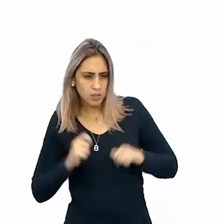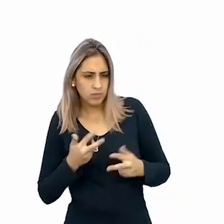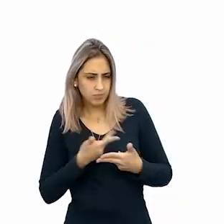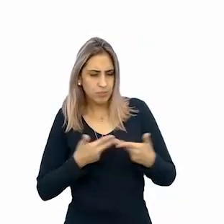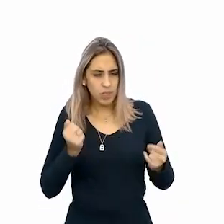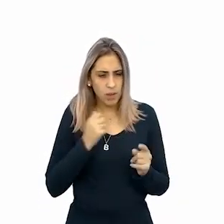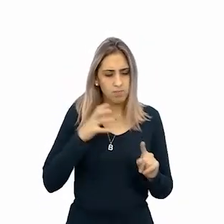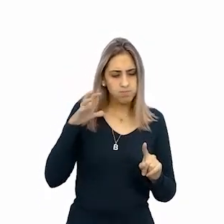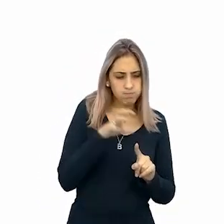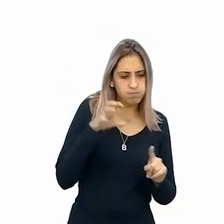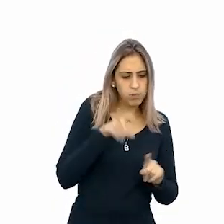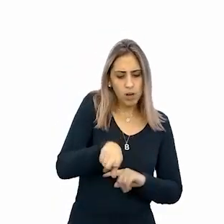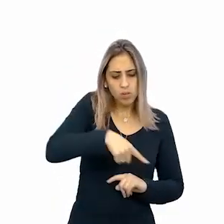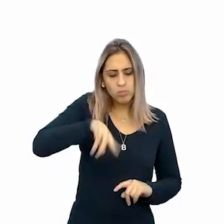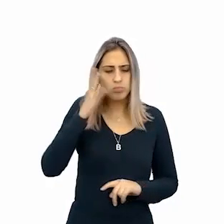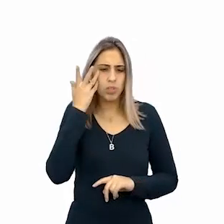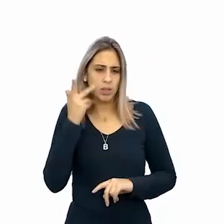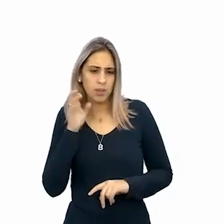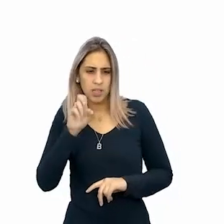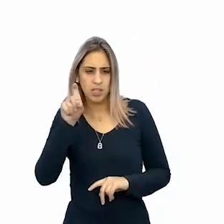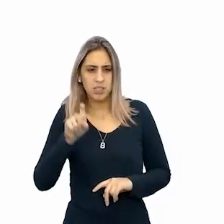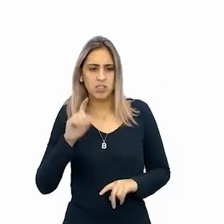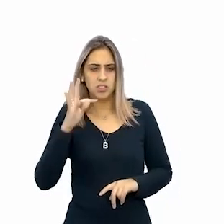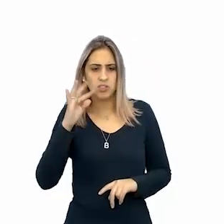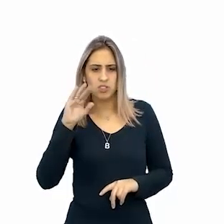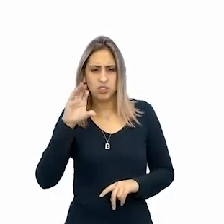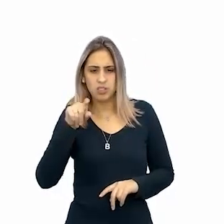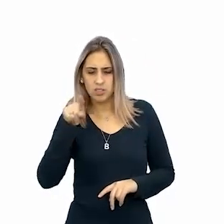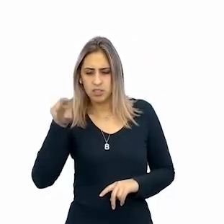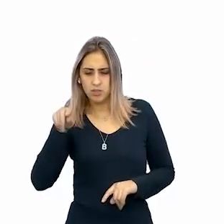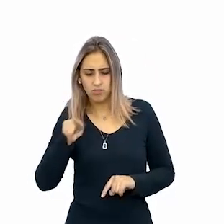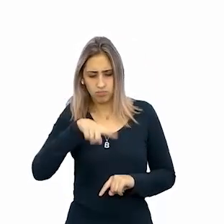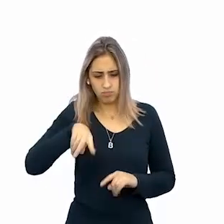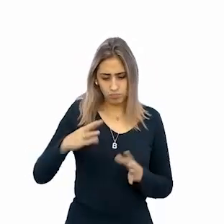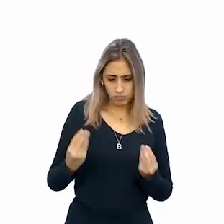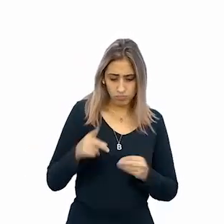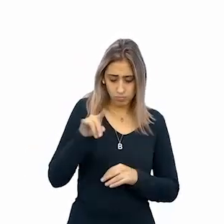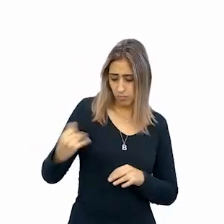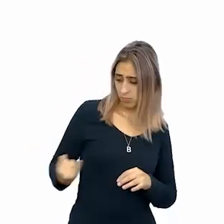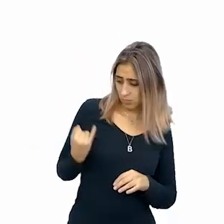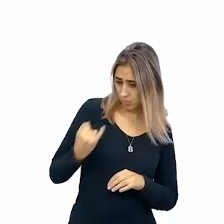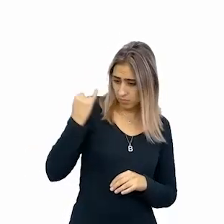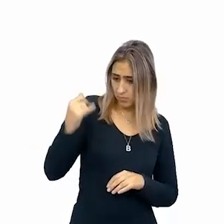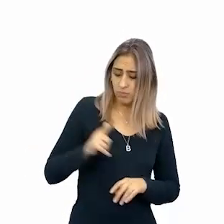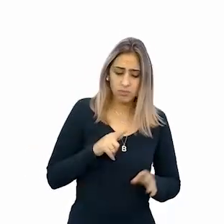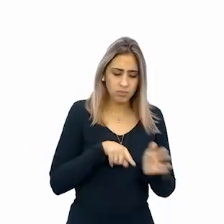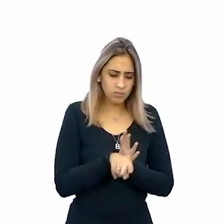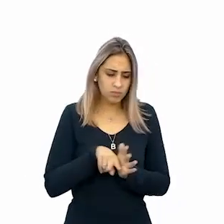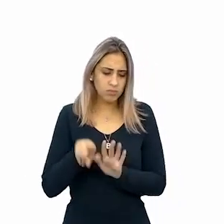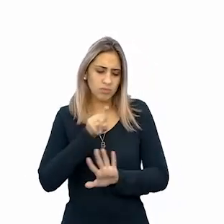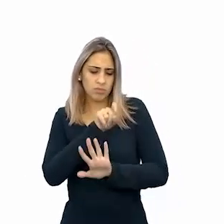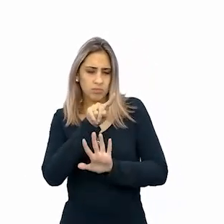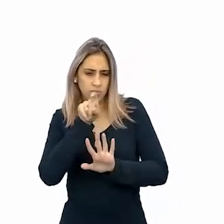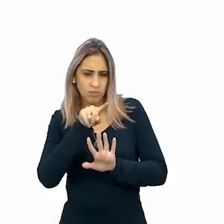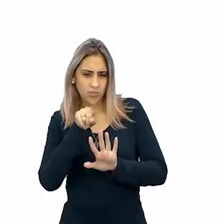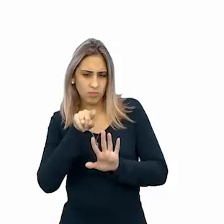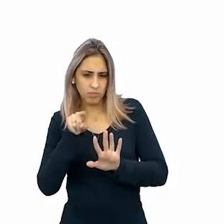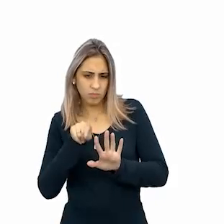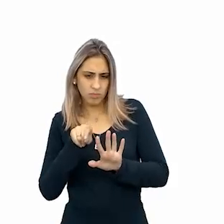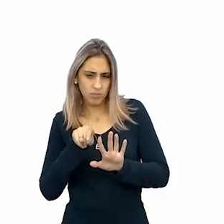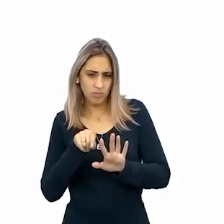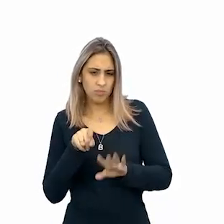que ameaçam os animais brasileiros em extinção. Para tanto, é importante levantar hipóteses sobre o